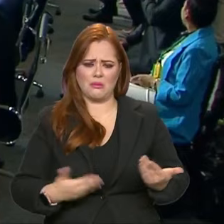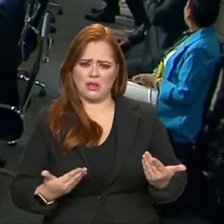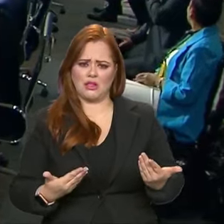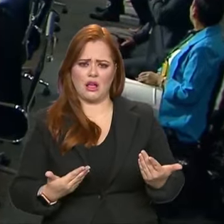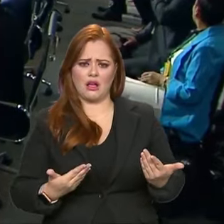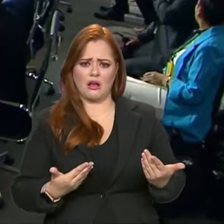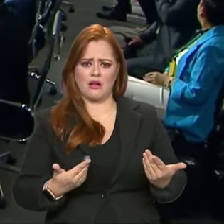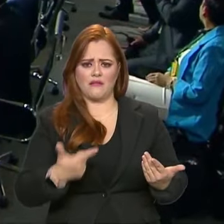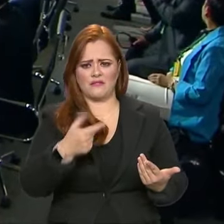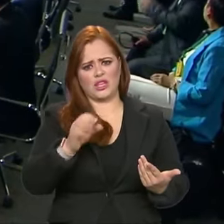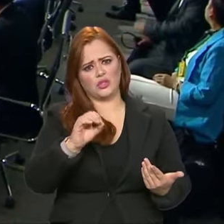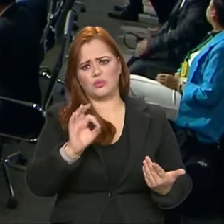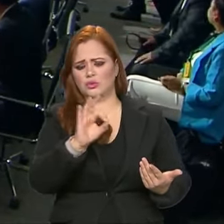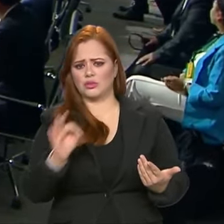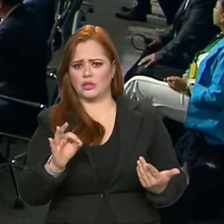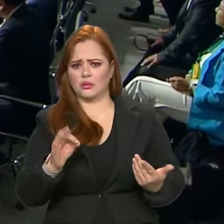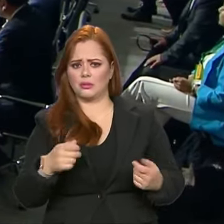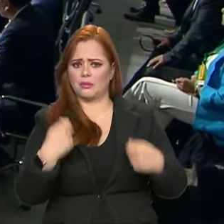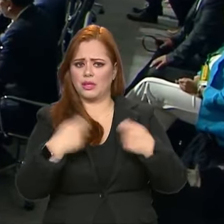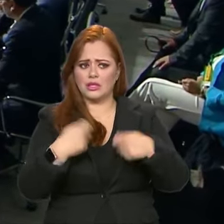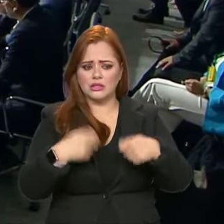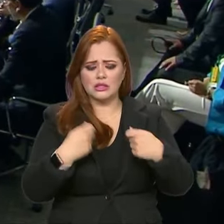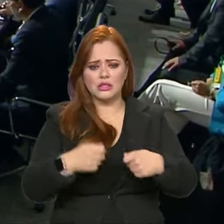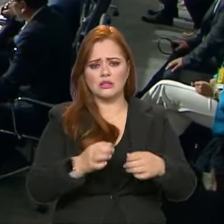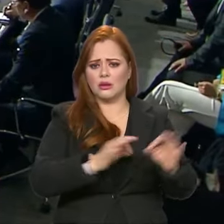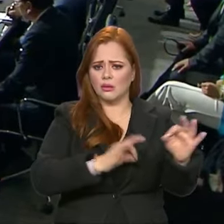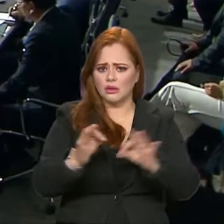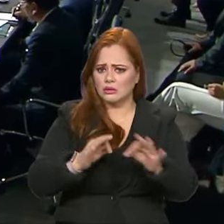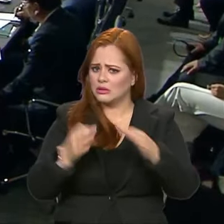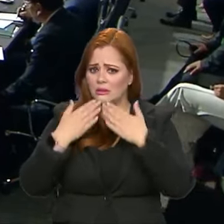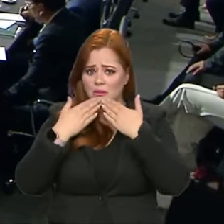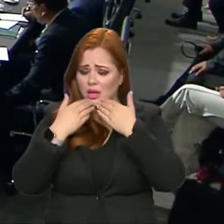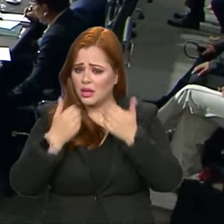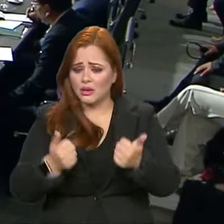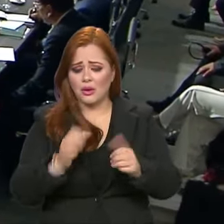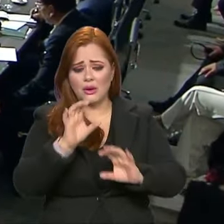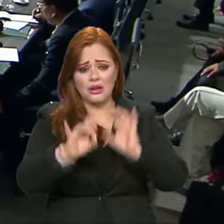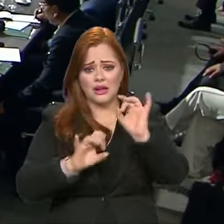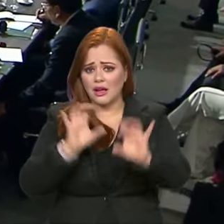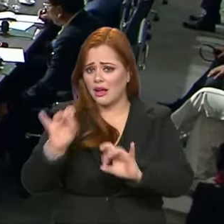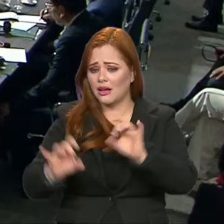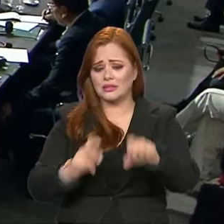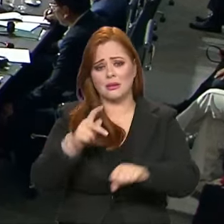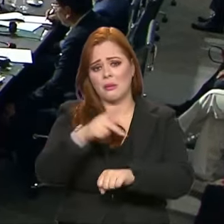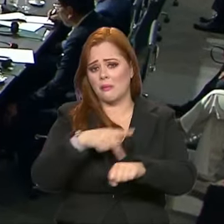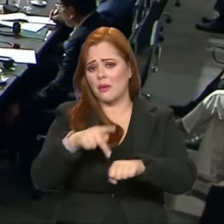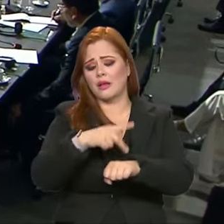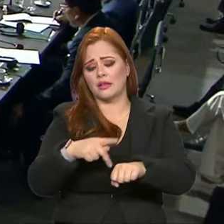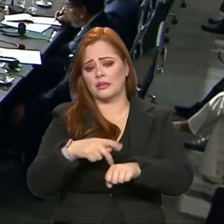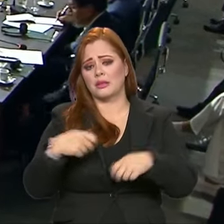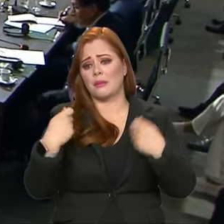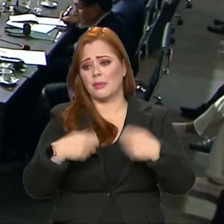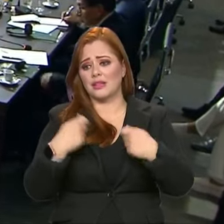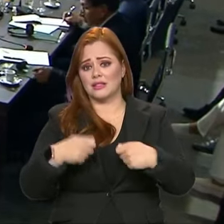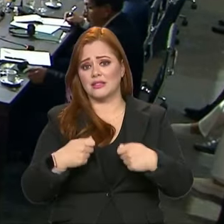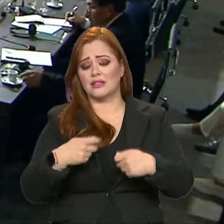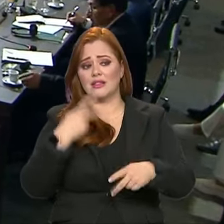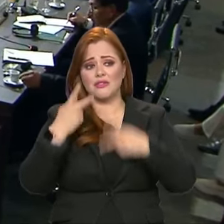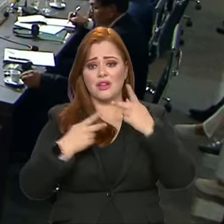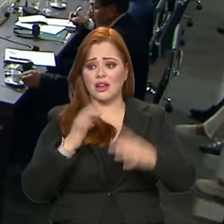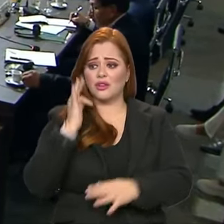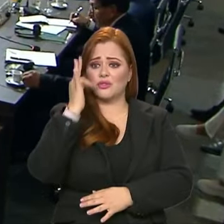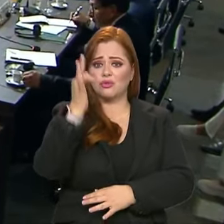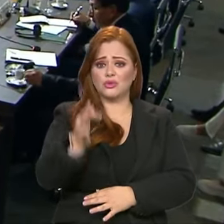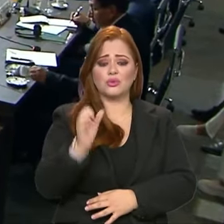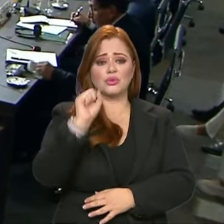medir a desnutrição e a mortalidade infantil em cada um dos países para dizer no futuro que sim,